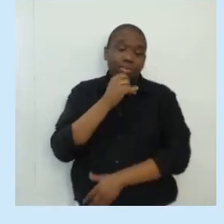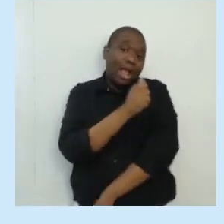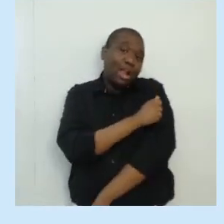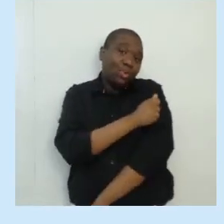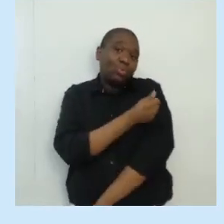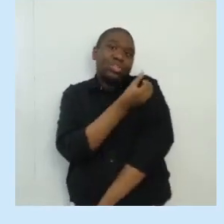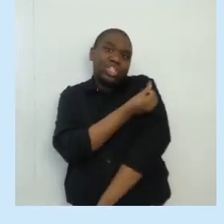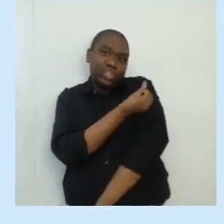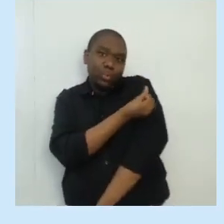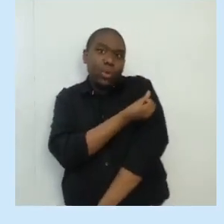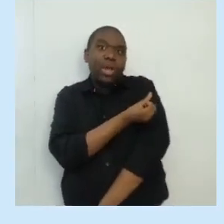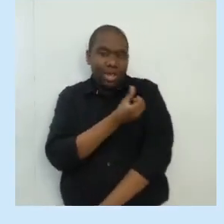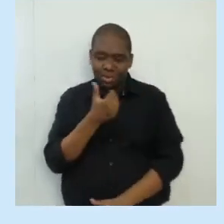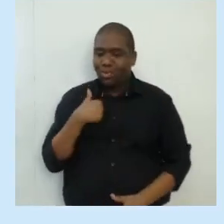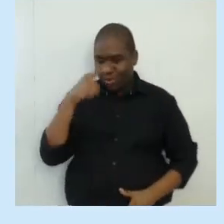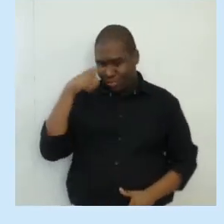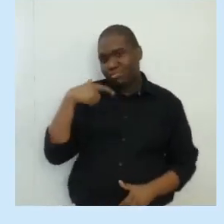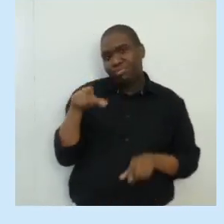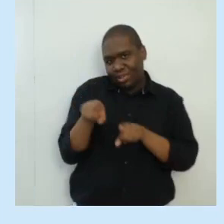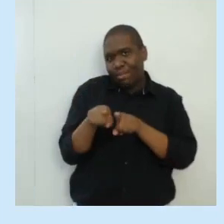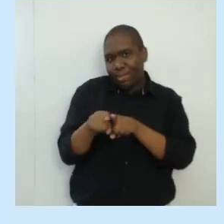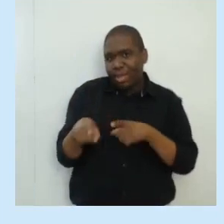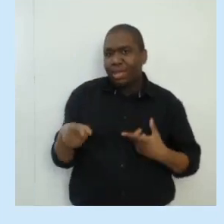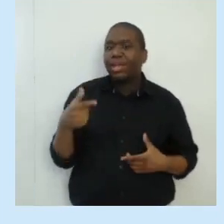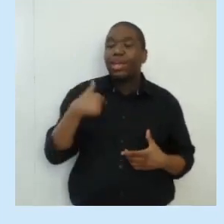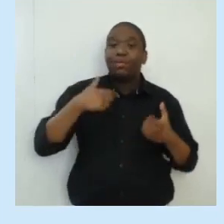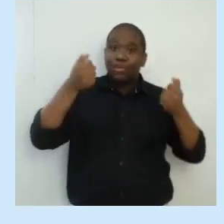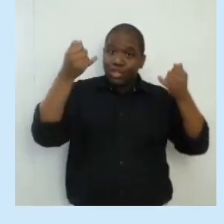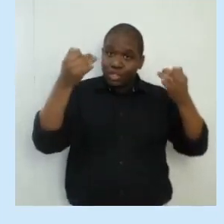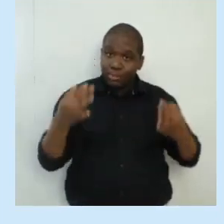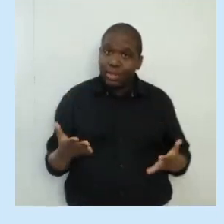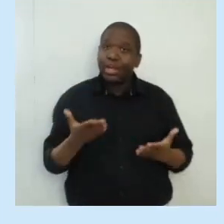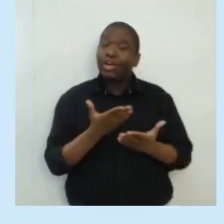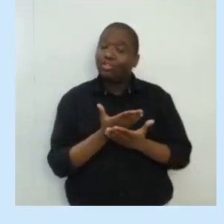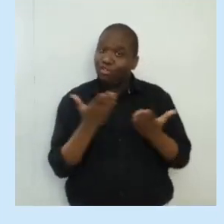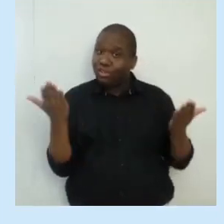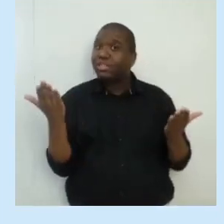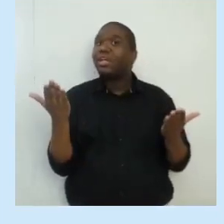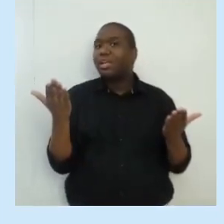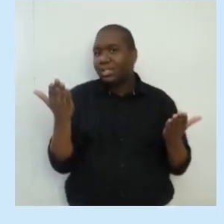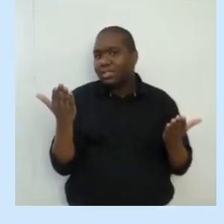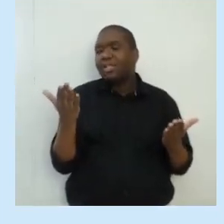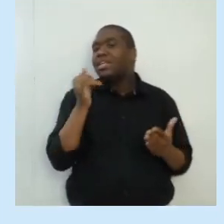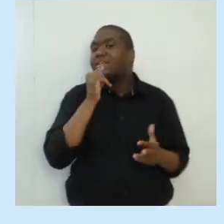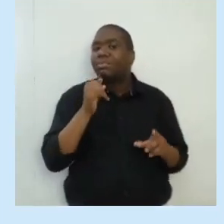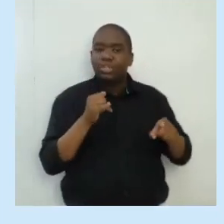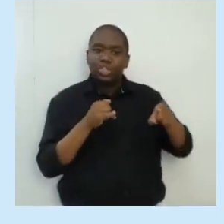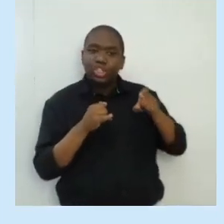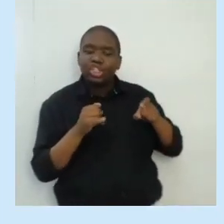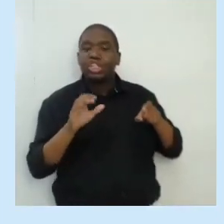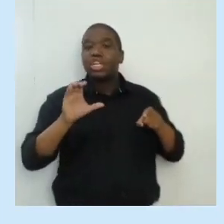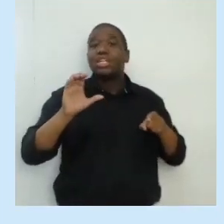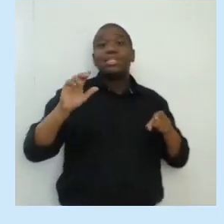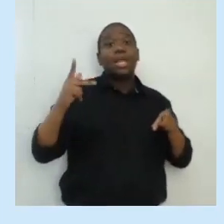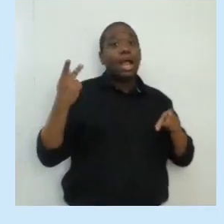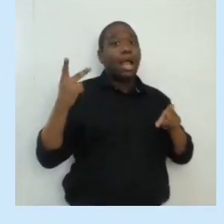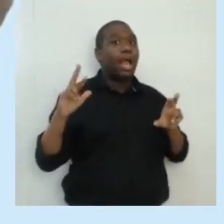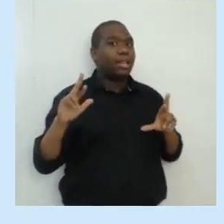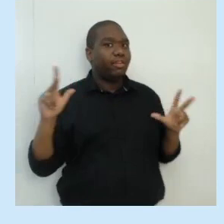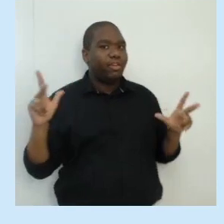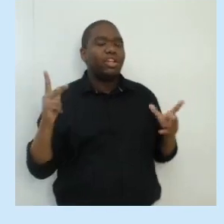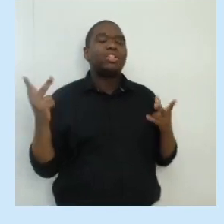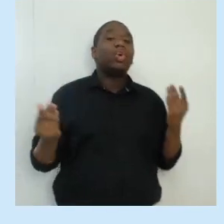ano, estou me inserindo, tá? Eu vou explicar para vocês, por exemplo, a diferença do X, do CH, quando